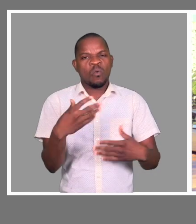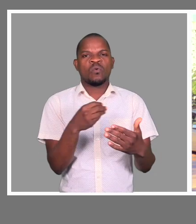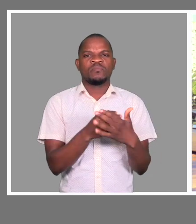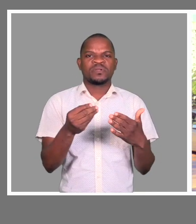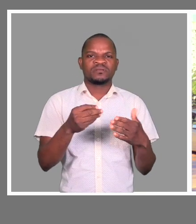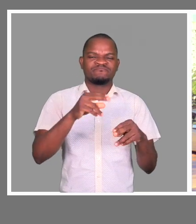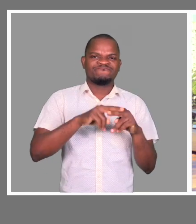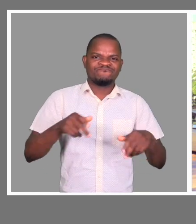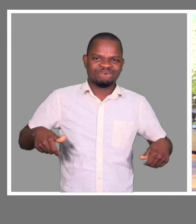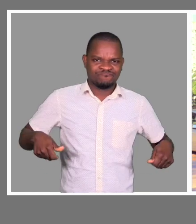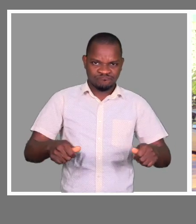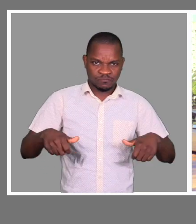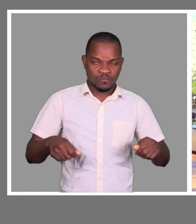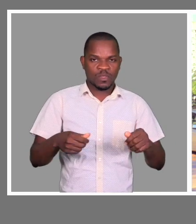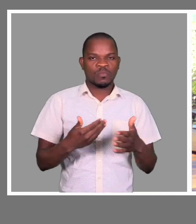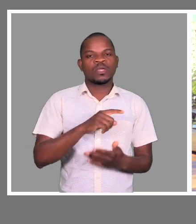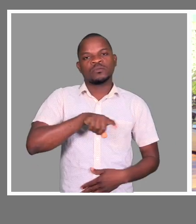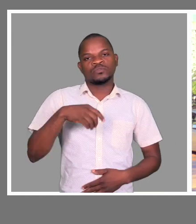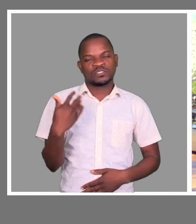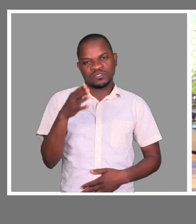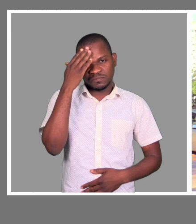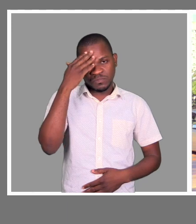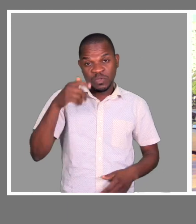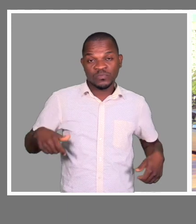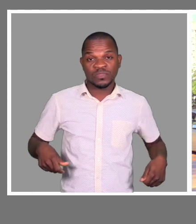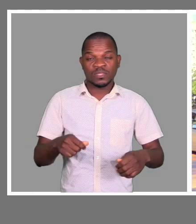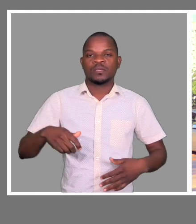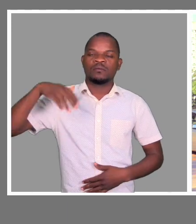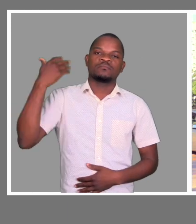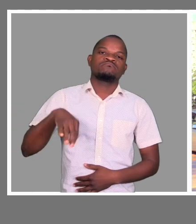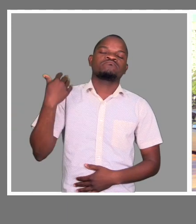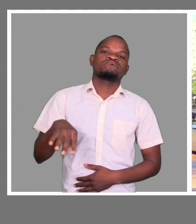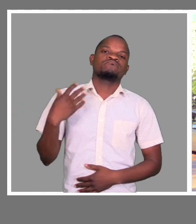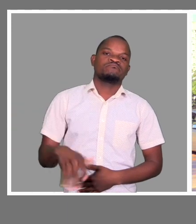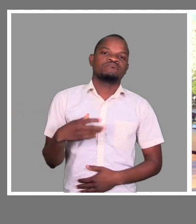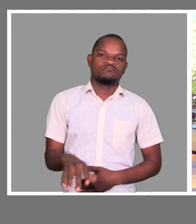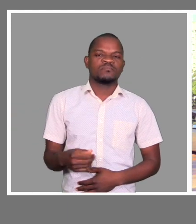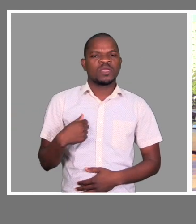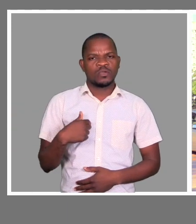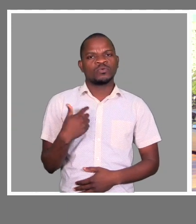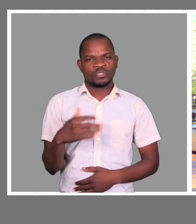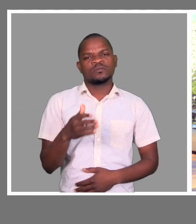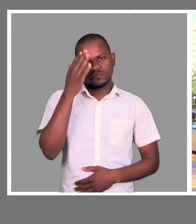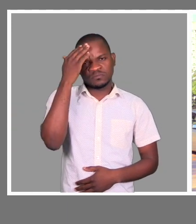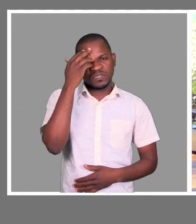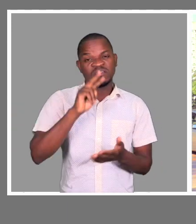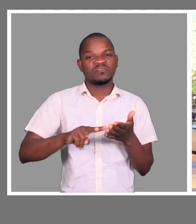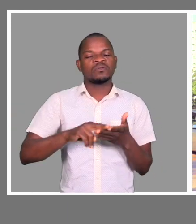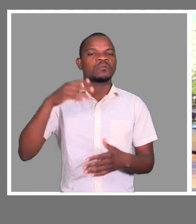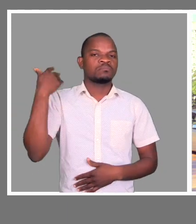que as cadeiras de rodas não são baratas, eu que o diga, e acho que o Abdule também conhece muito bem esta situação.